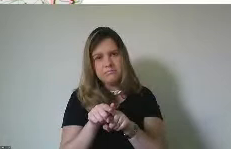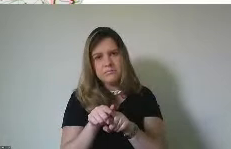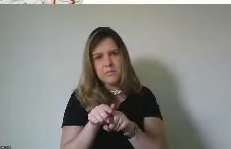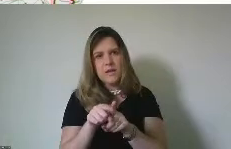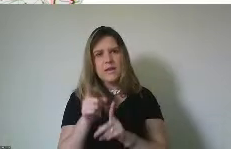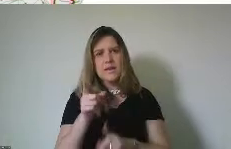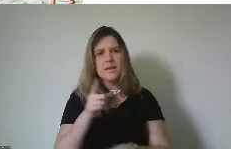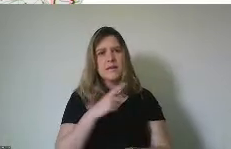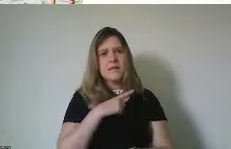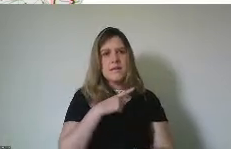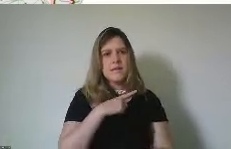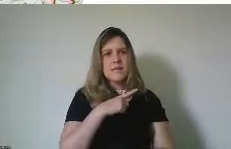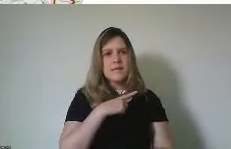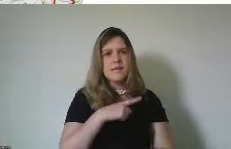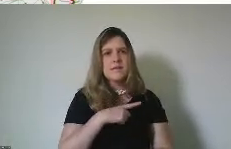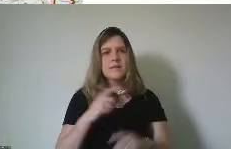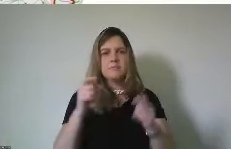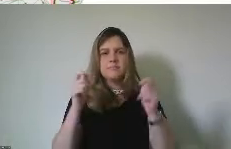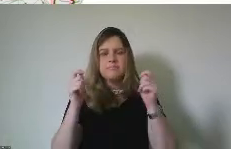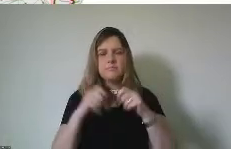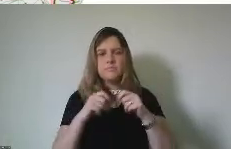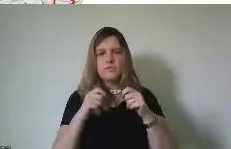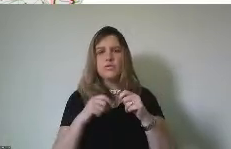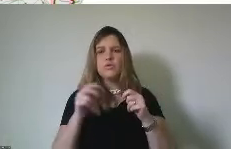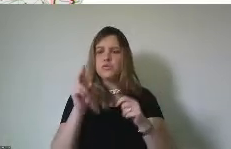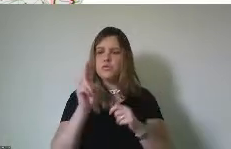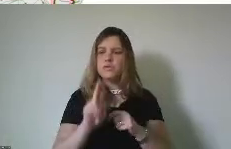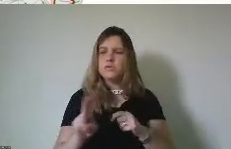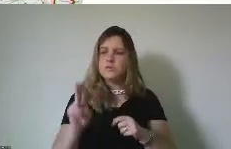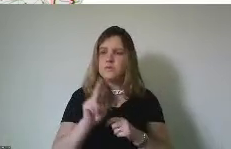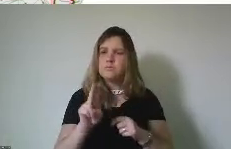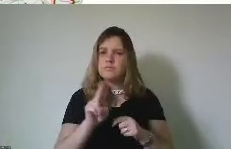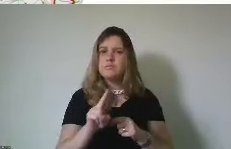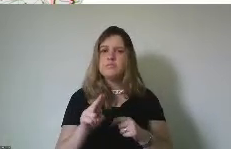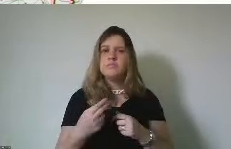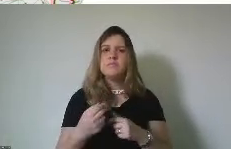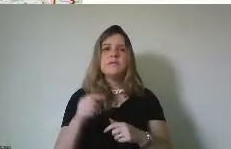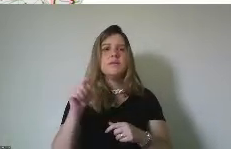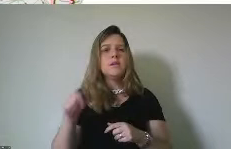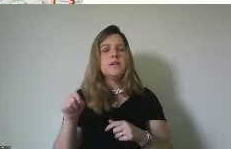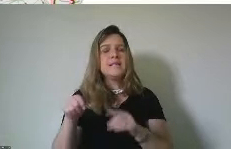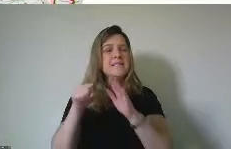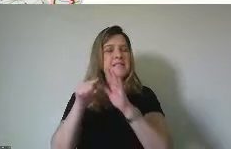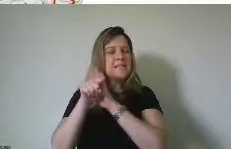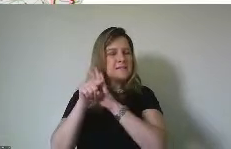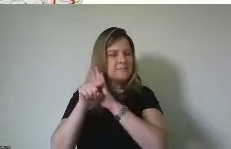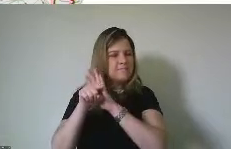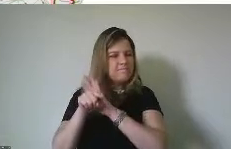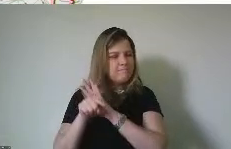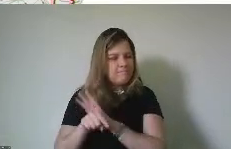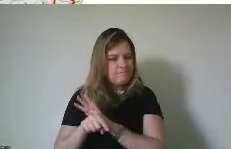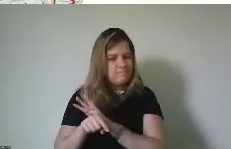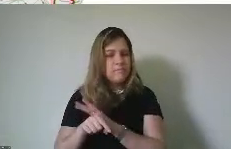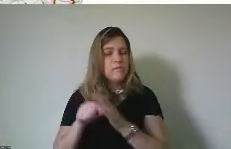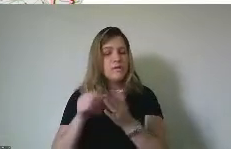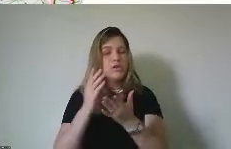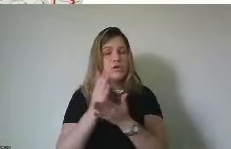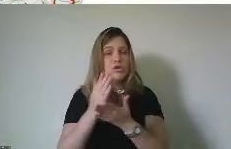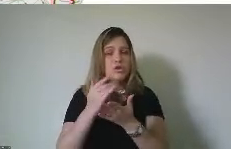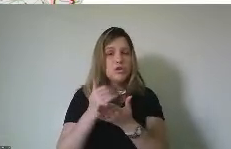cerca de 150 B de reais de investimento na mesa e esses investimentos eles têm tido como driver principais